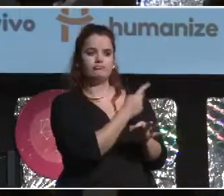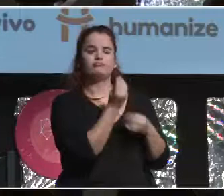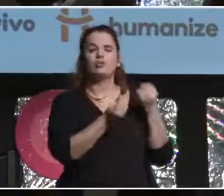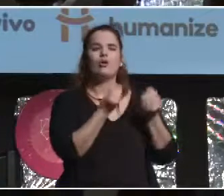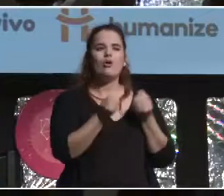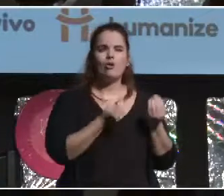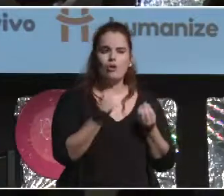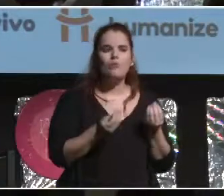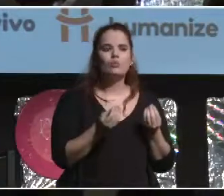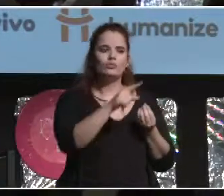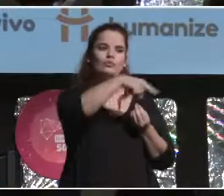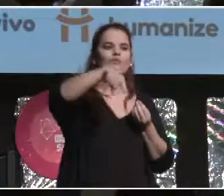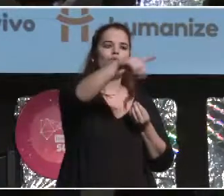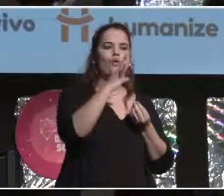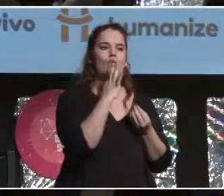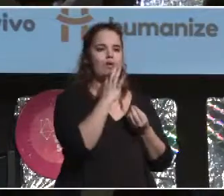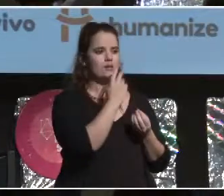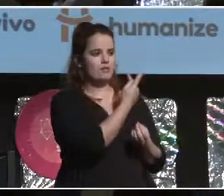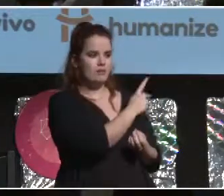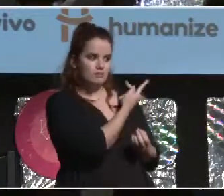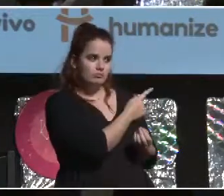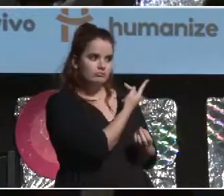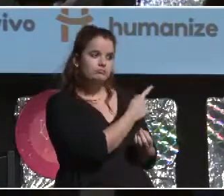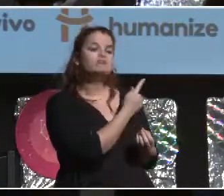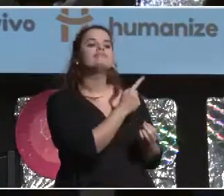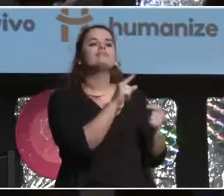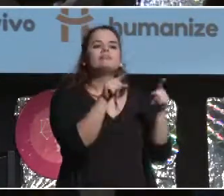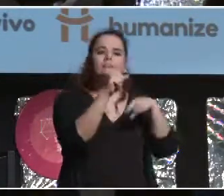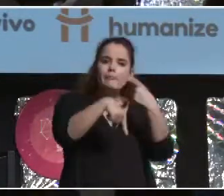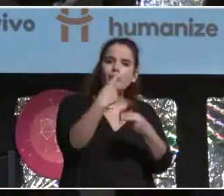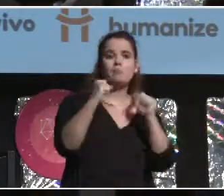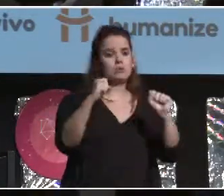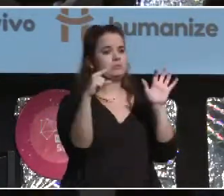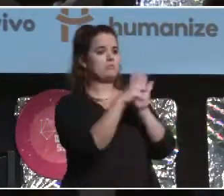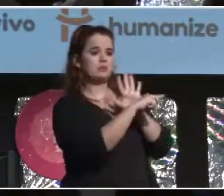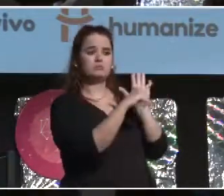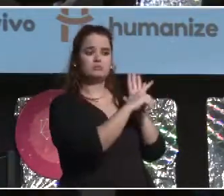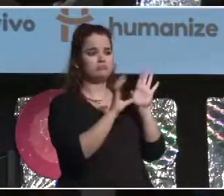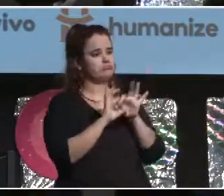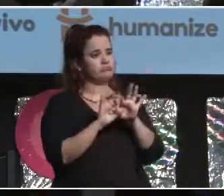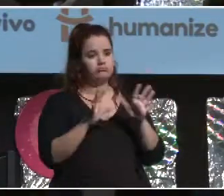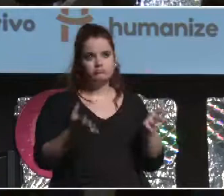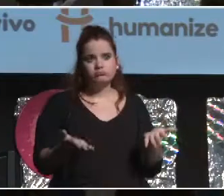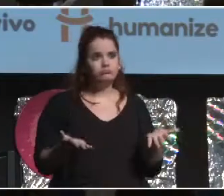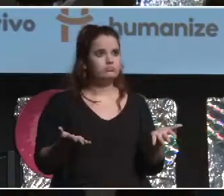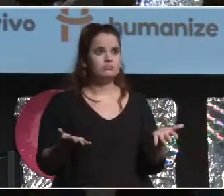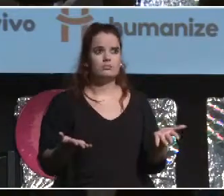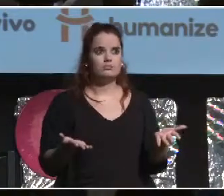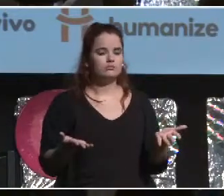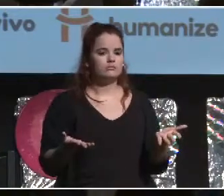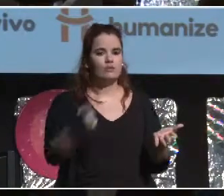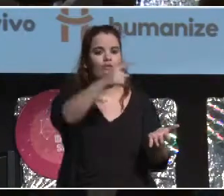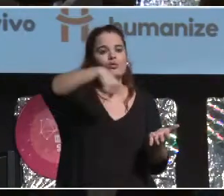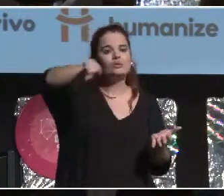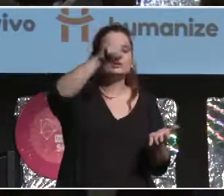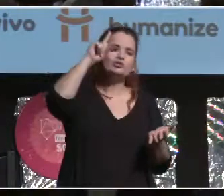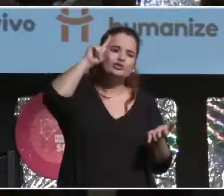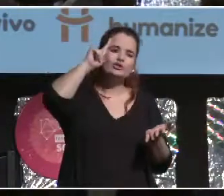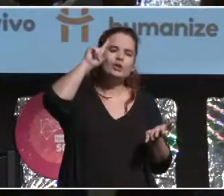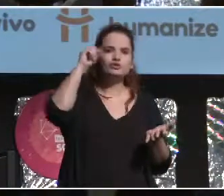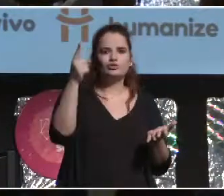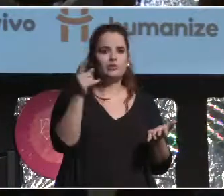para vocês conhecerem. E a partir disso fazerem perguntas, coisas que possam vocês usarem no dia a dia,